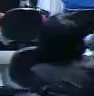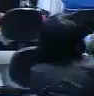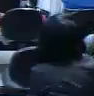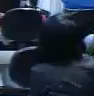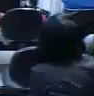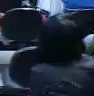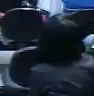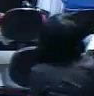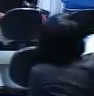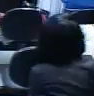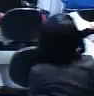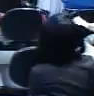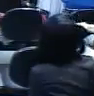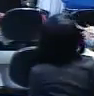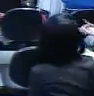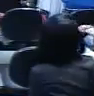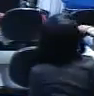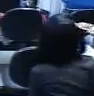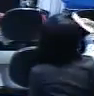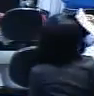Boa noite.